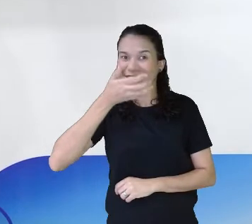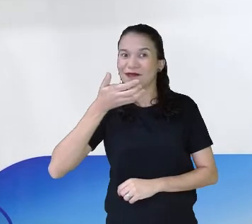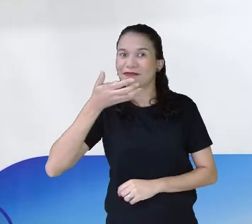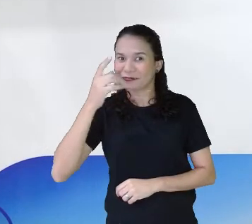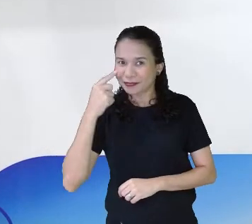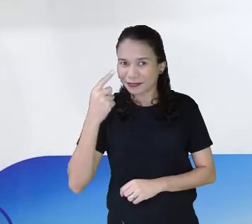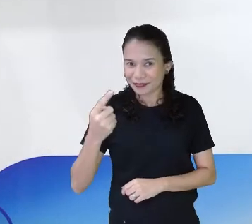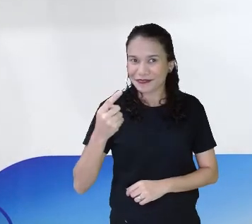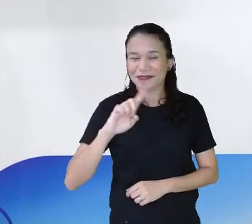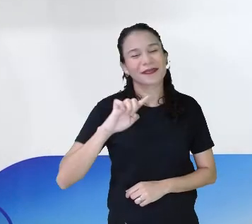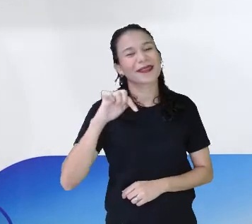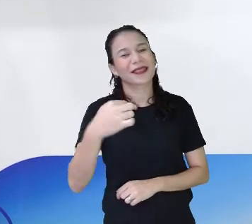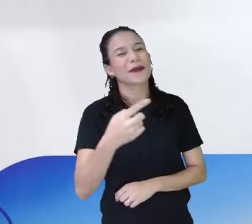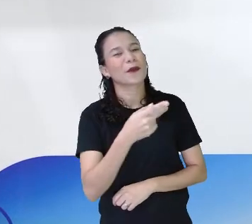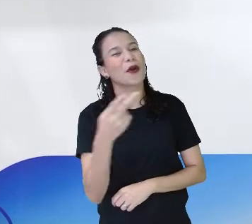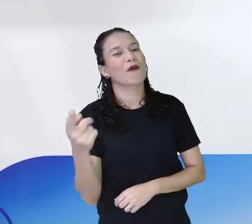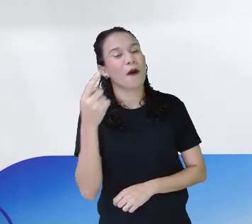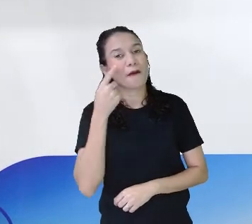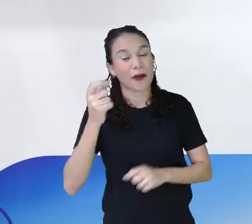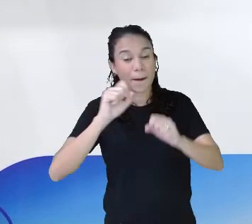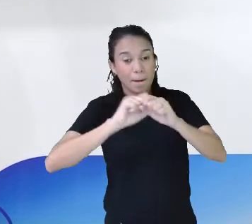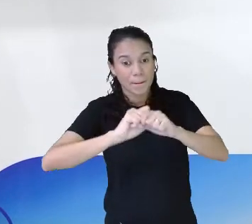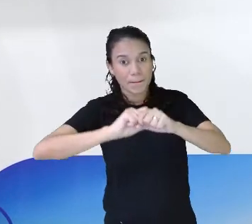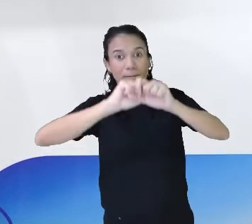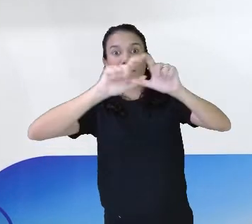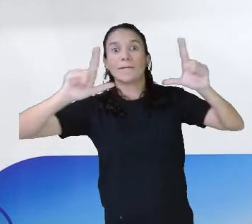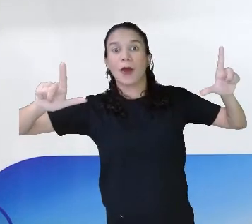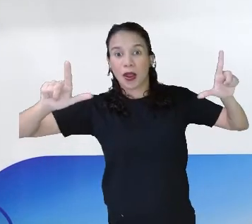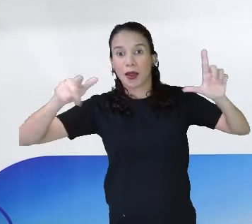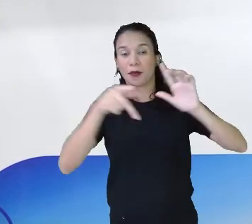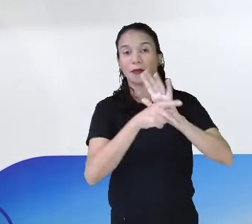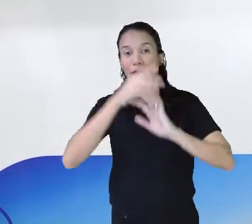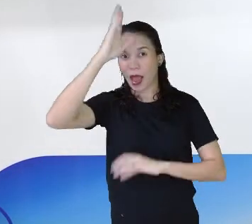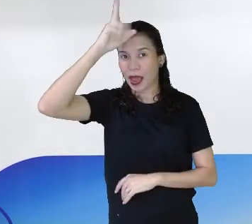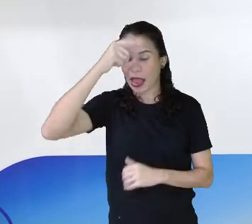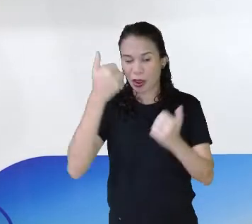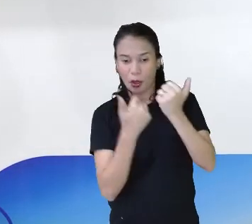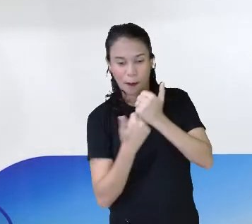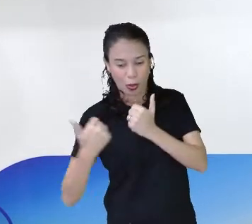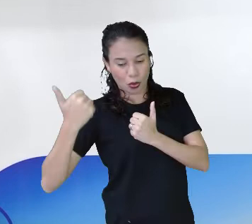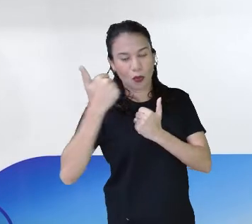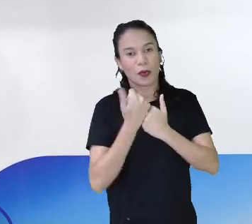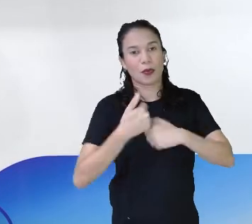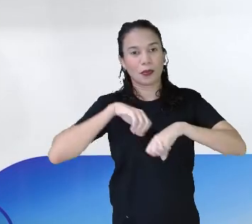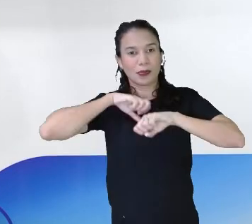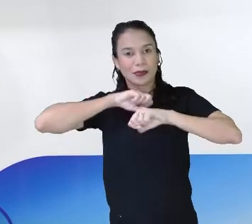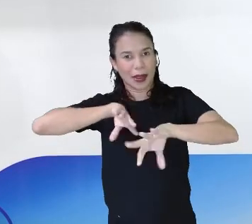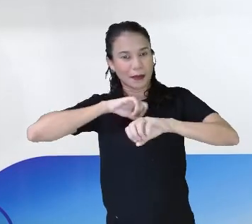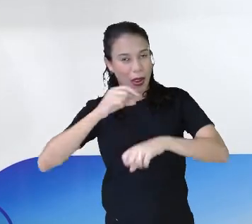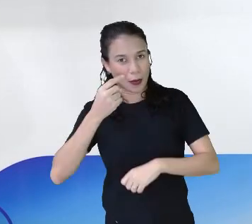nunca vi. Daqui a pouco vocês vão ver. Quando abrir a tela, vai estar Carijó aqui, dando aula para vocês. E pelo